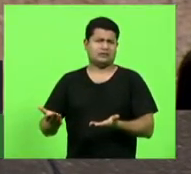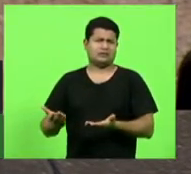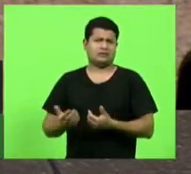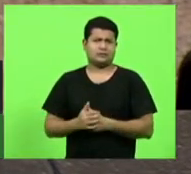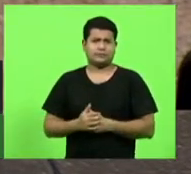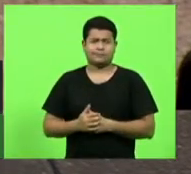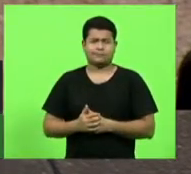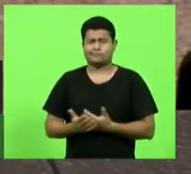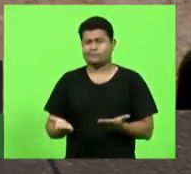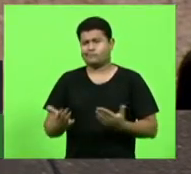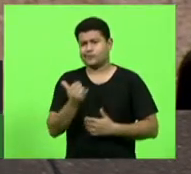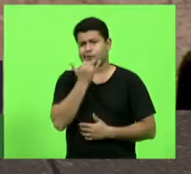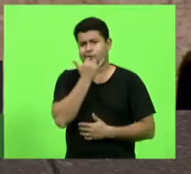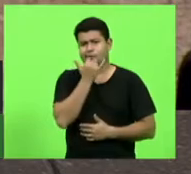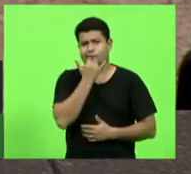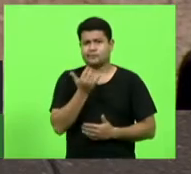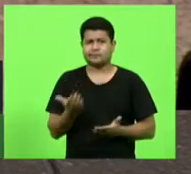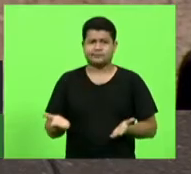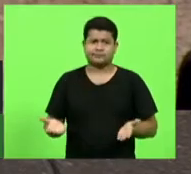Pelo amor de Deus.